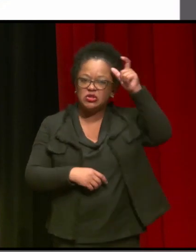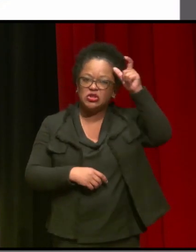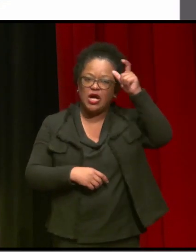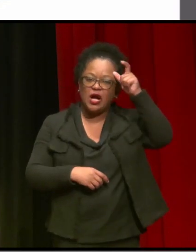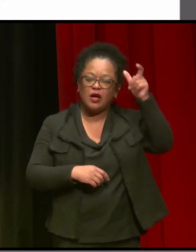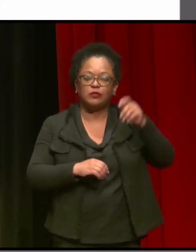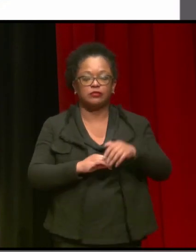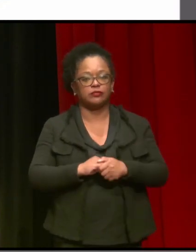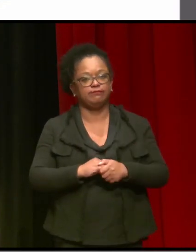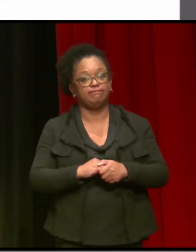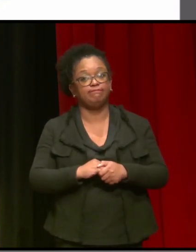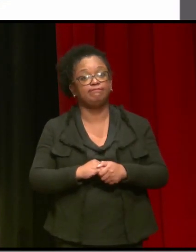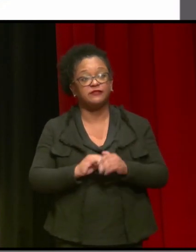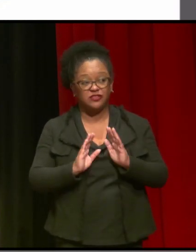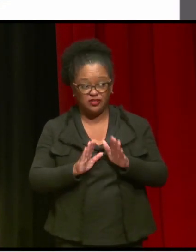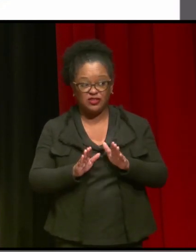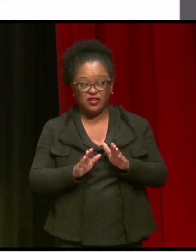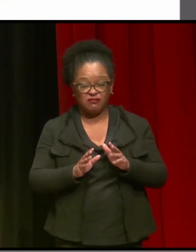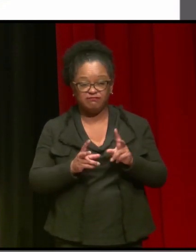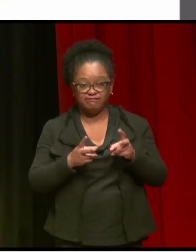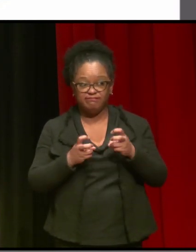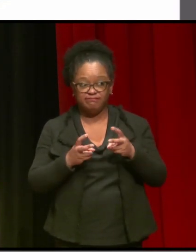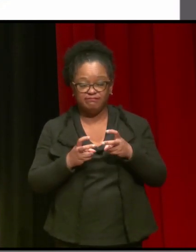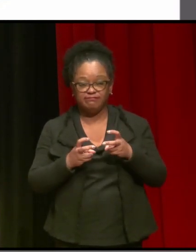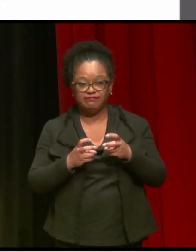demônio. Vocês já ouviram isso várias vezes?